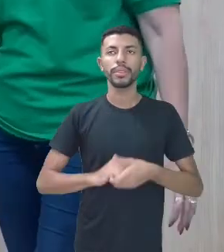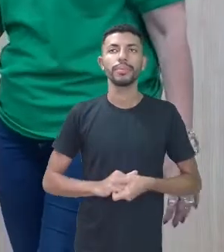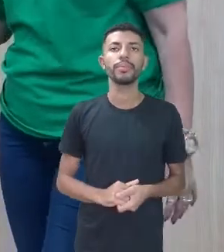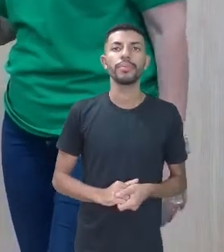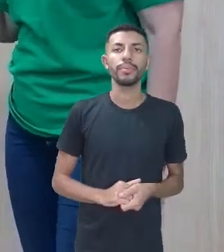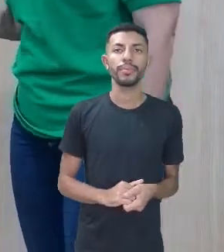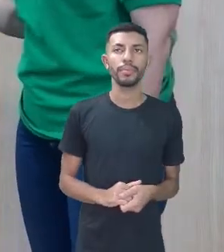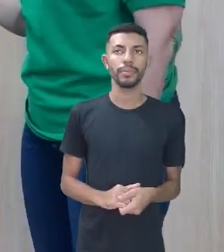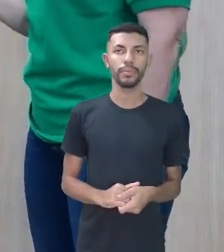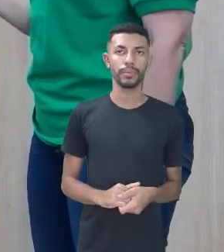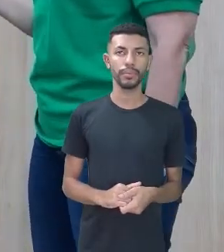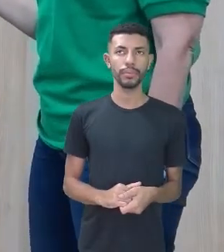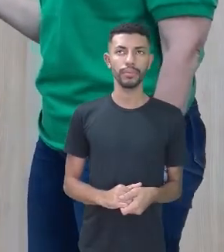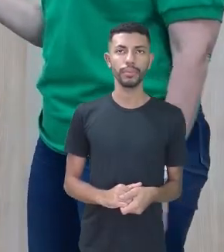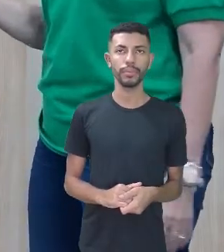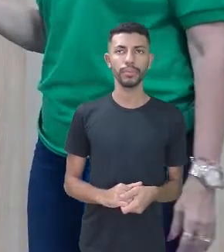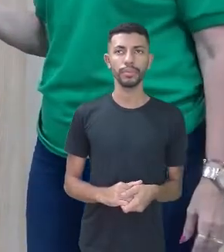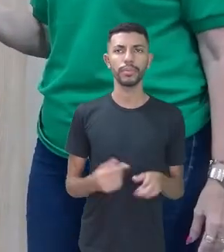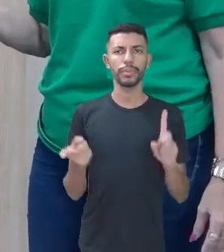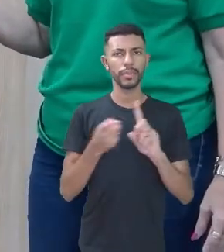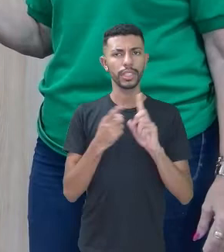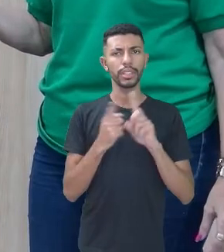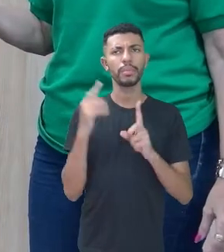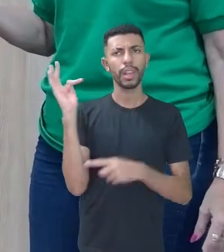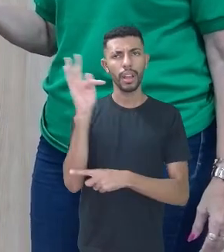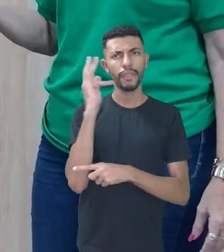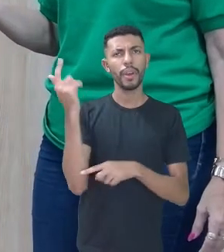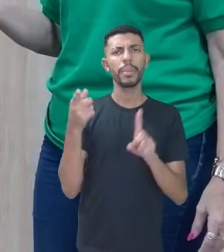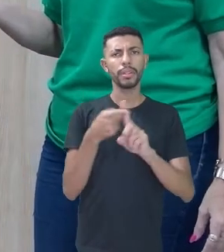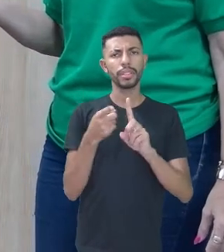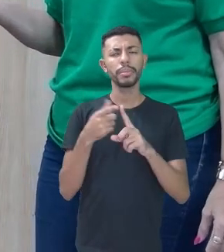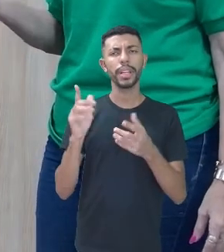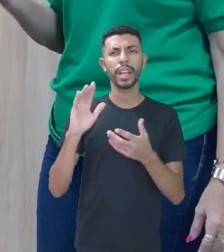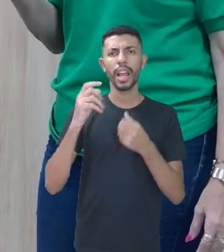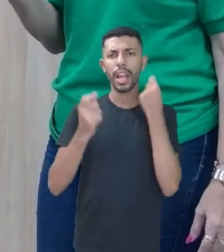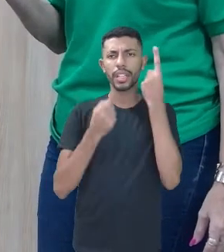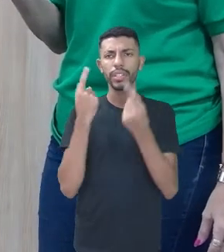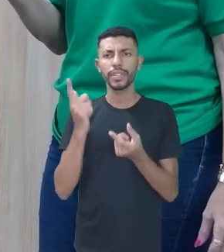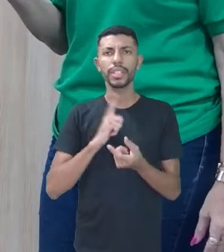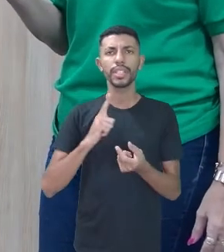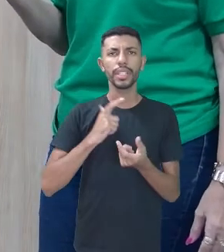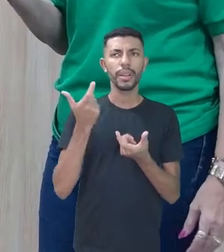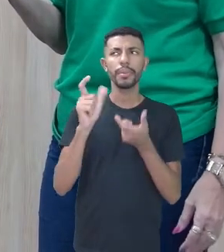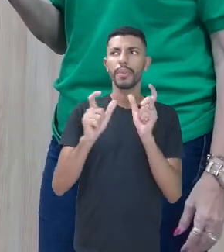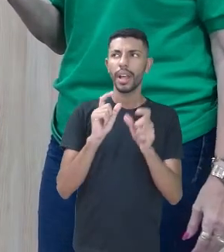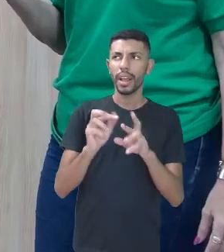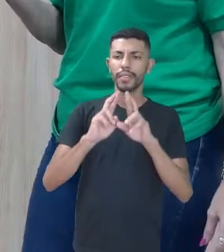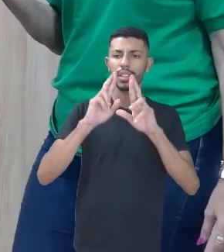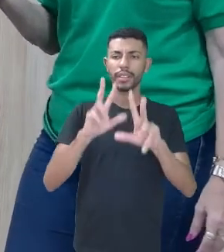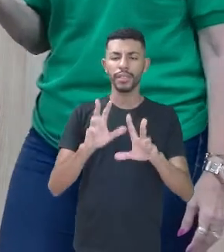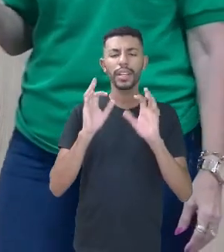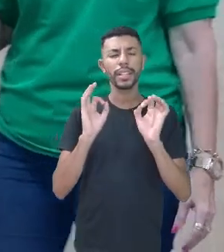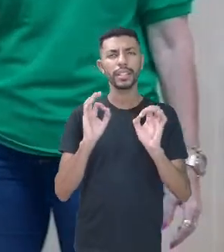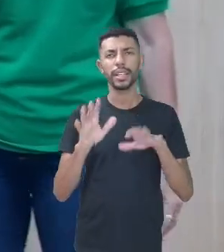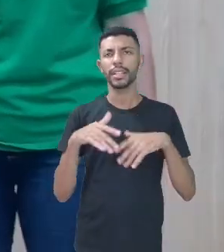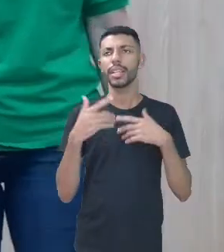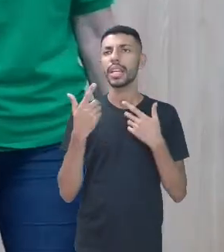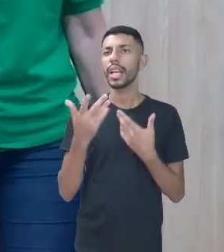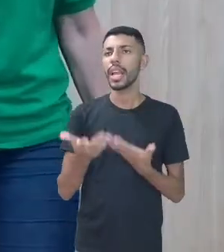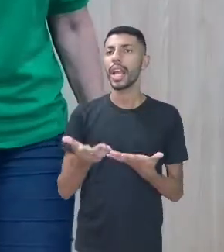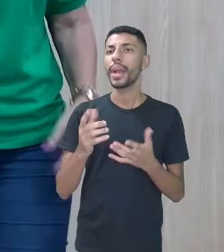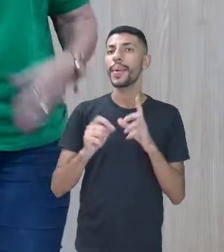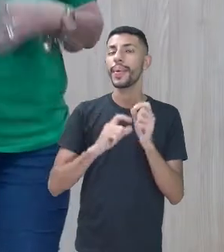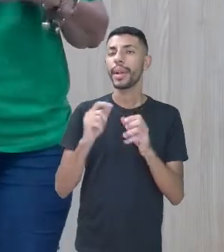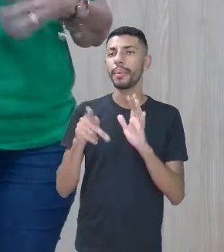bom? E mesmo na formal também, às vezes tem palavras que são diferentes, né? Que ele vai muito o quê?